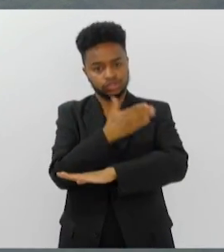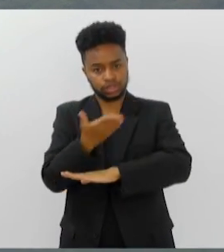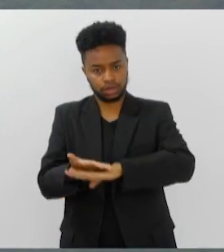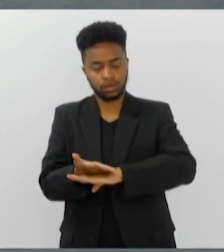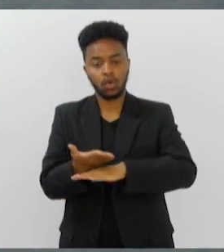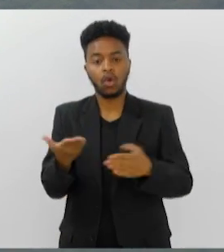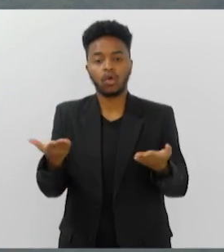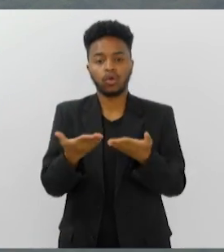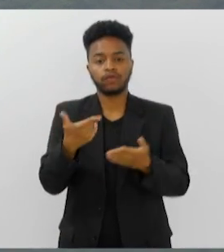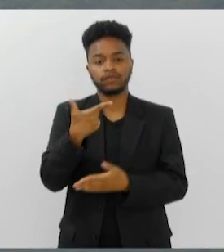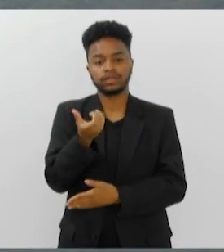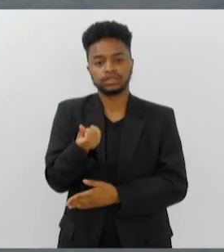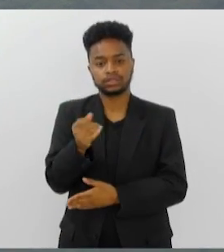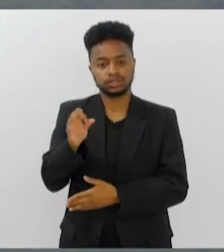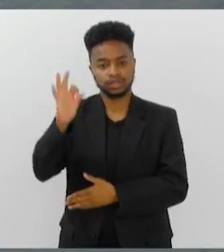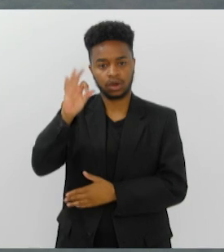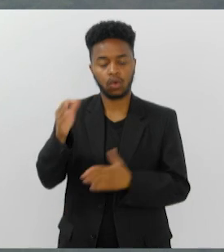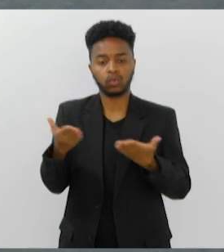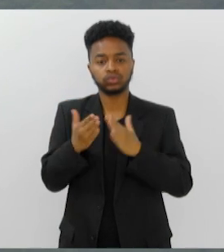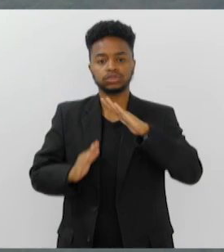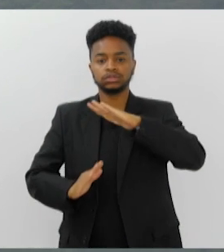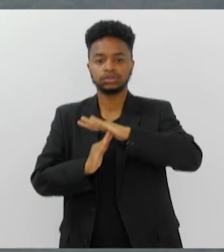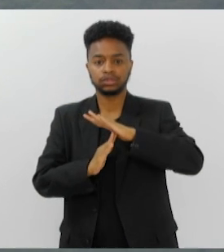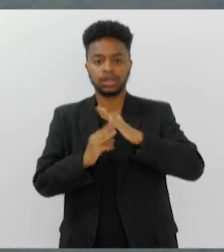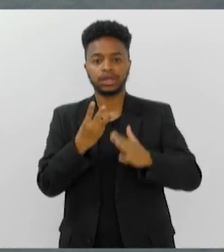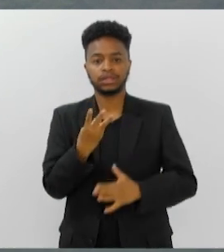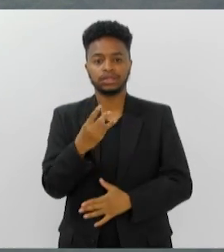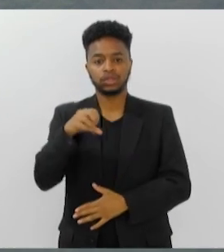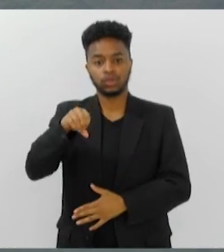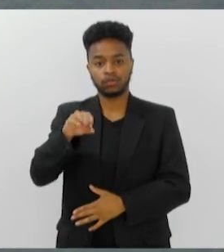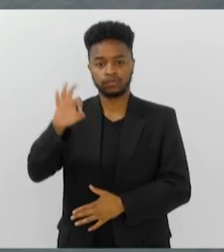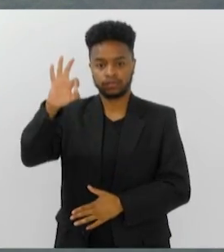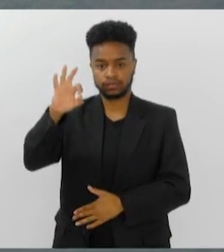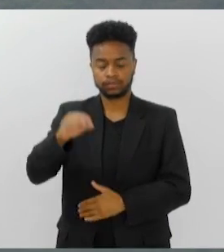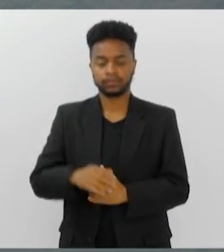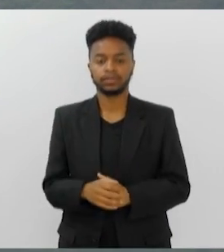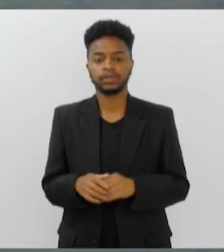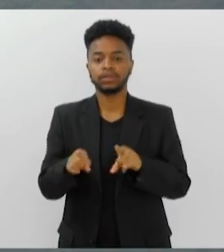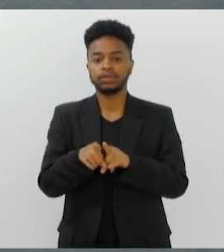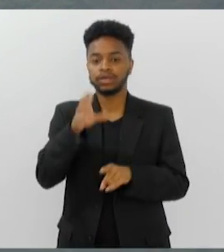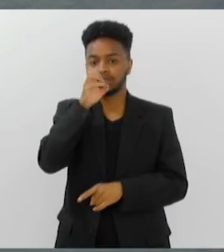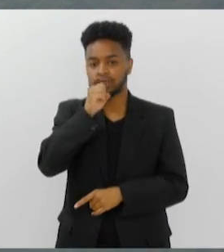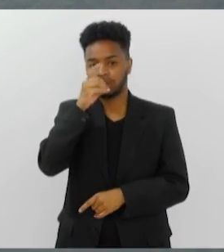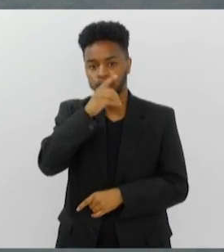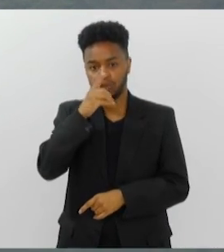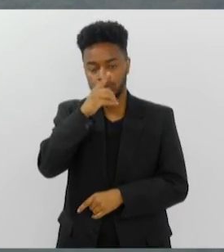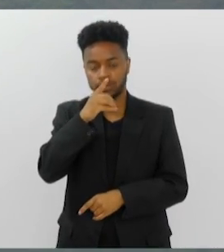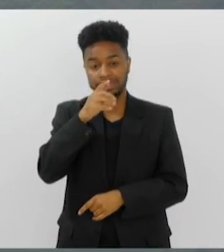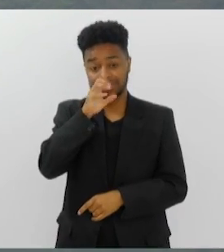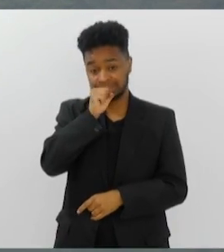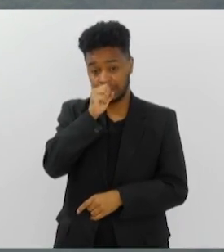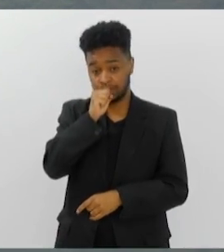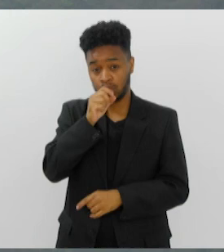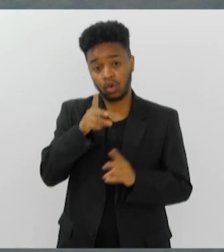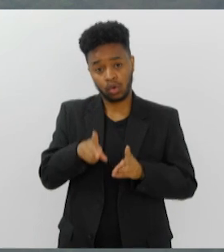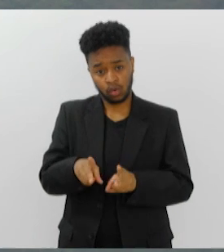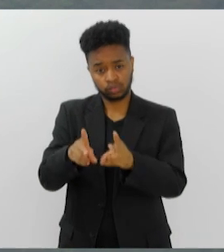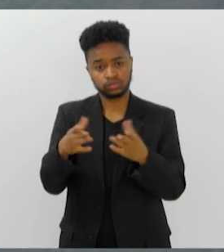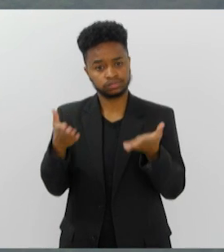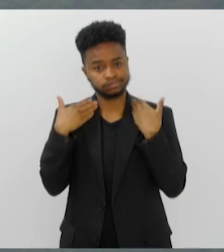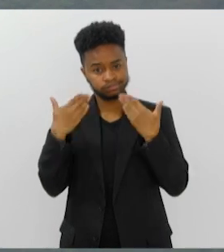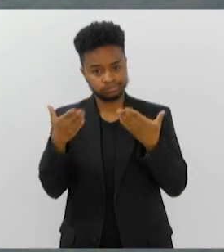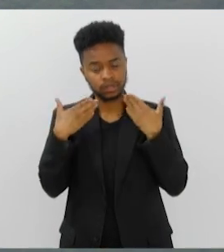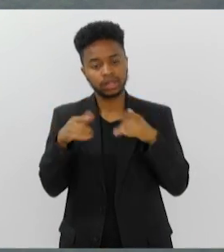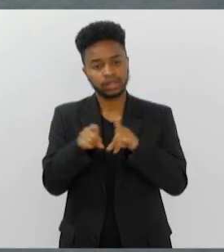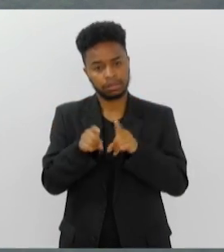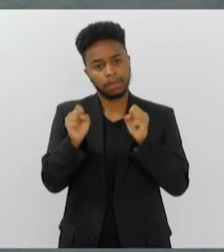momento faz 26 graus, a máxima para hoje é de 39 graus. Para o fim de semana, no sábado, o tempo permanece quente e